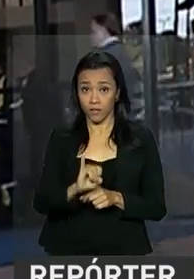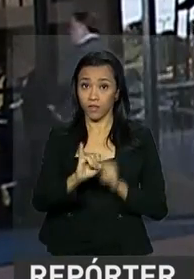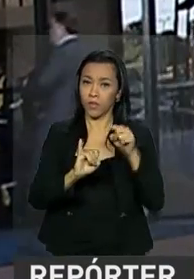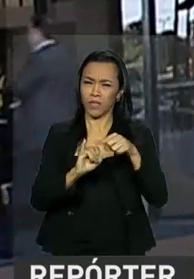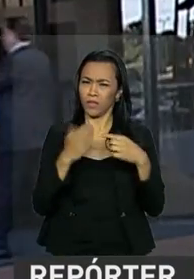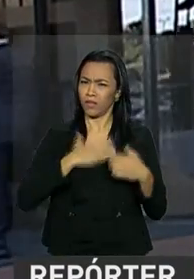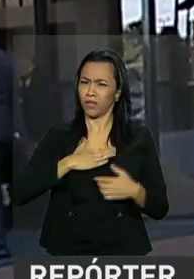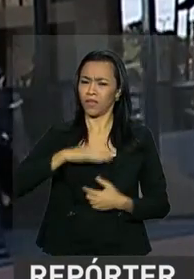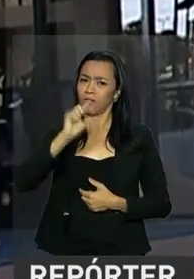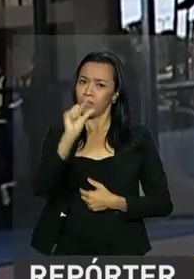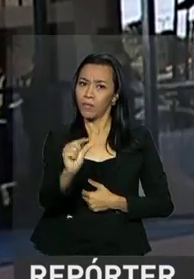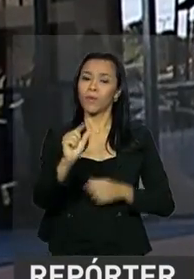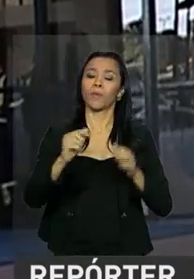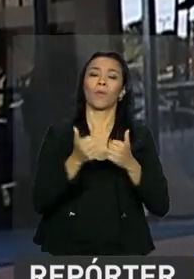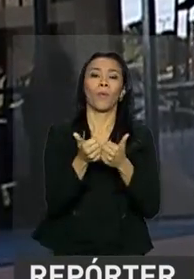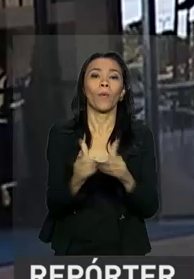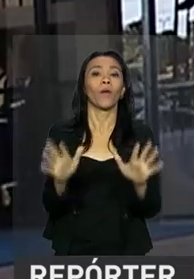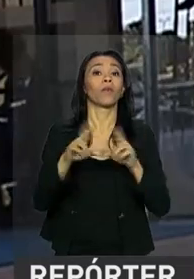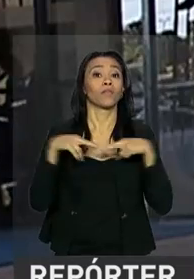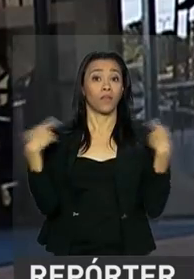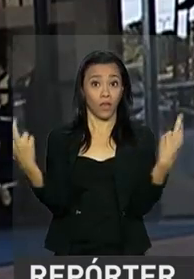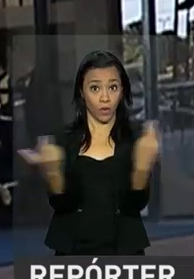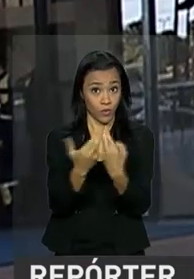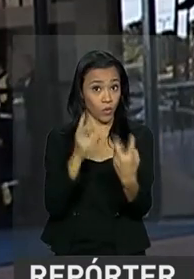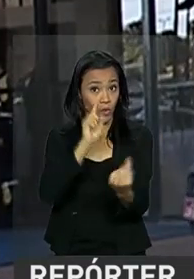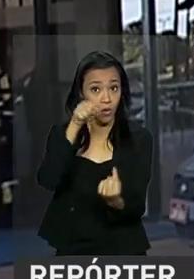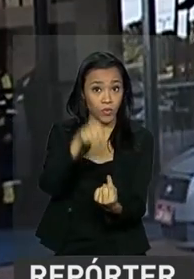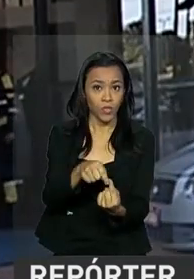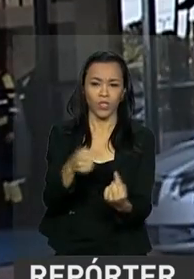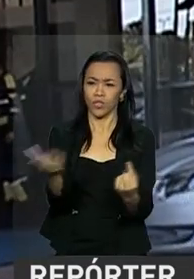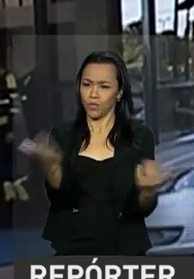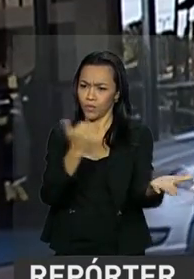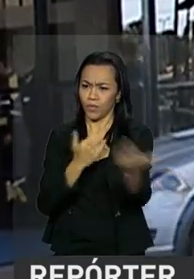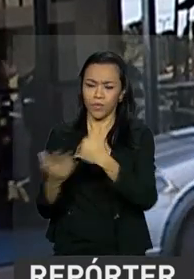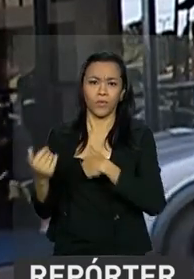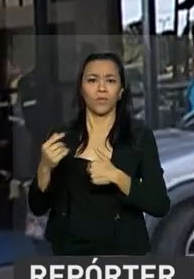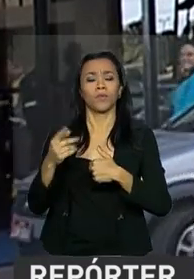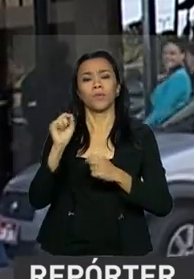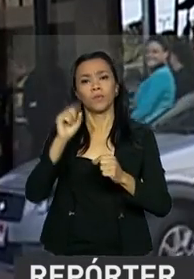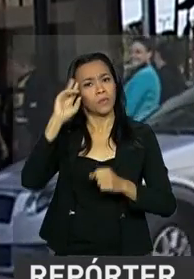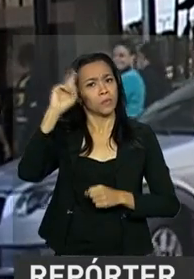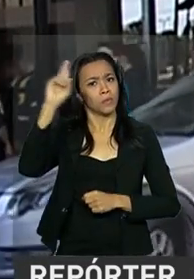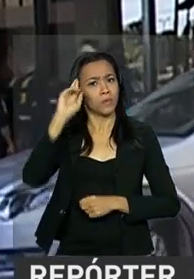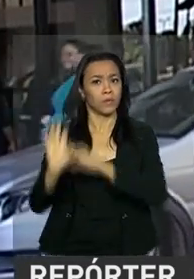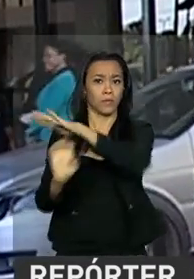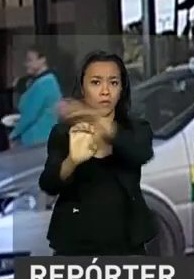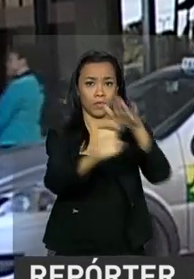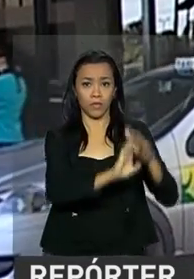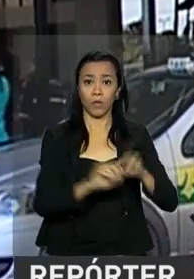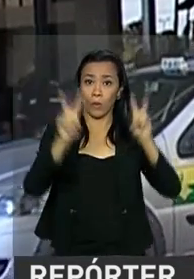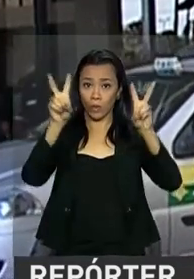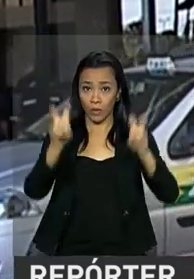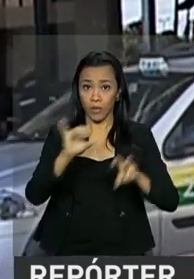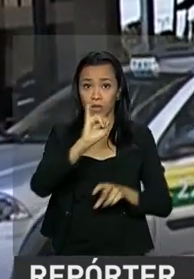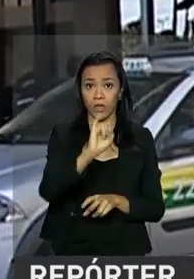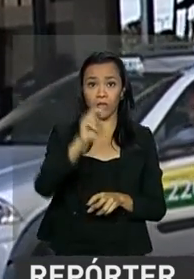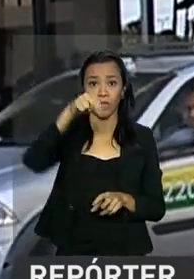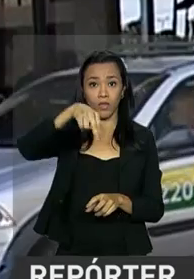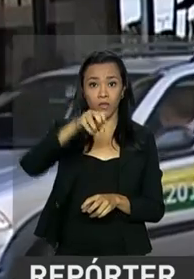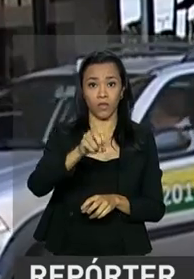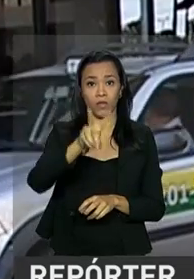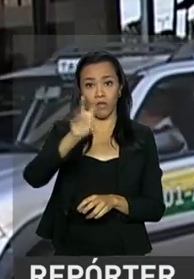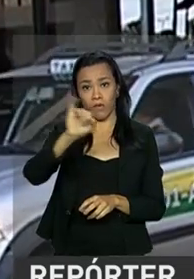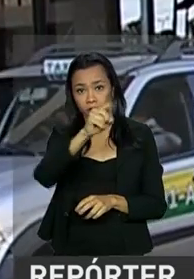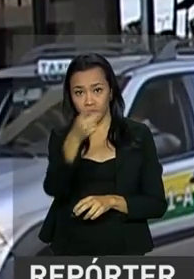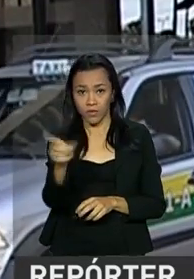começa daqui a pouco a reunião da mobilização Empresarial pela inovação participam dessa reunião o presidente em exercício Michel